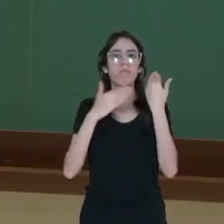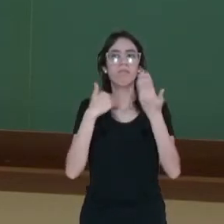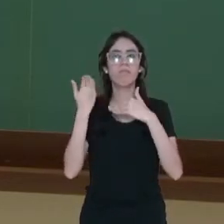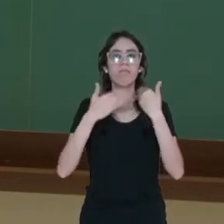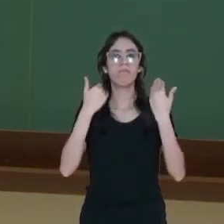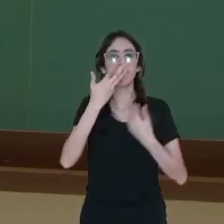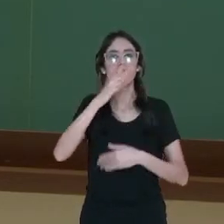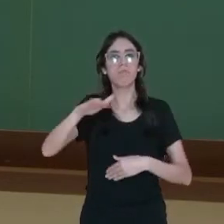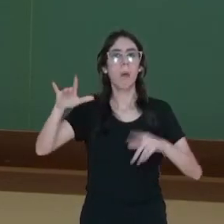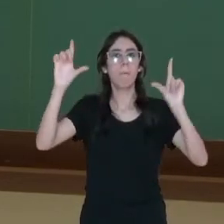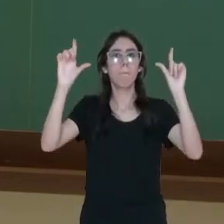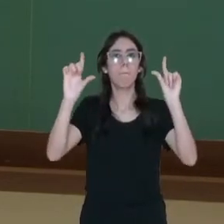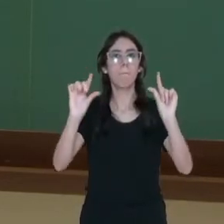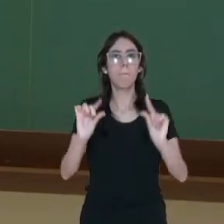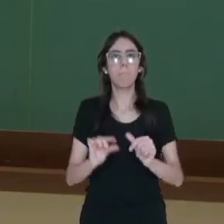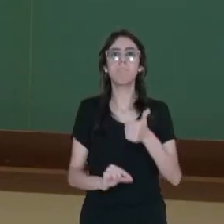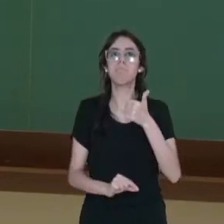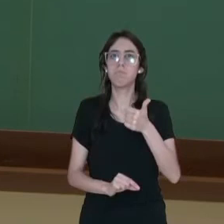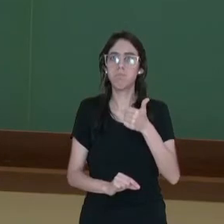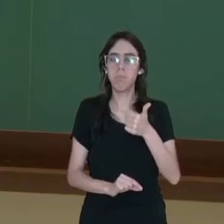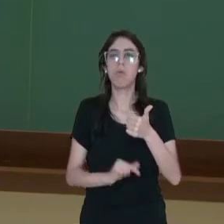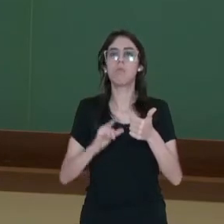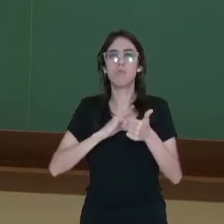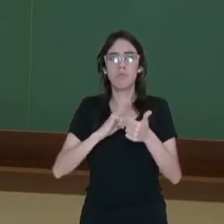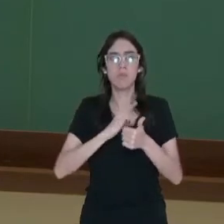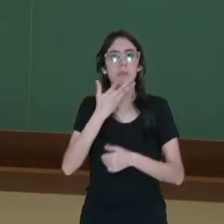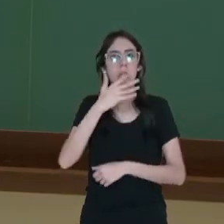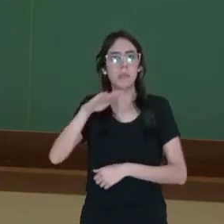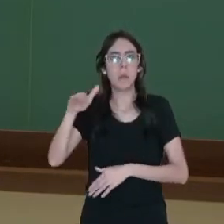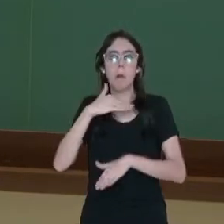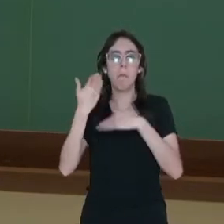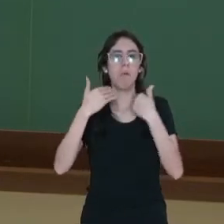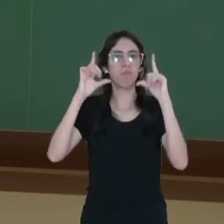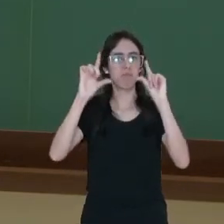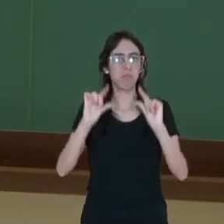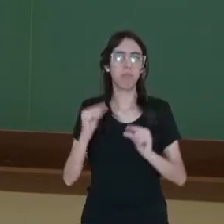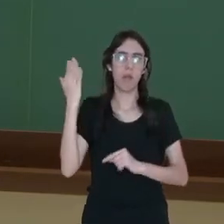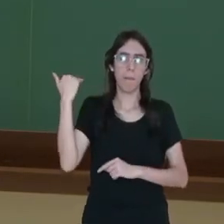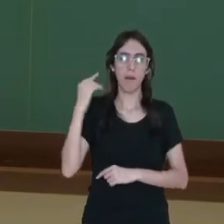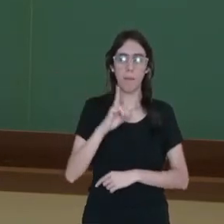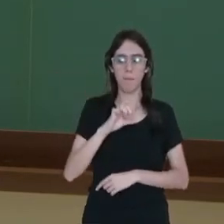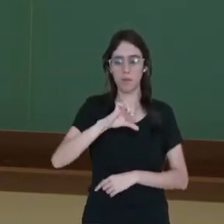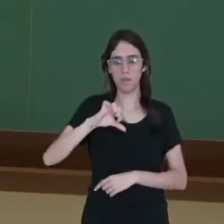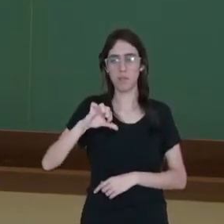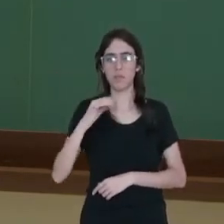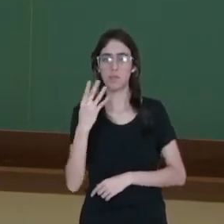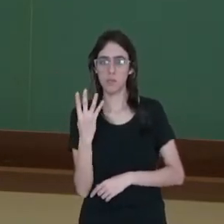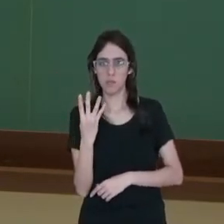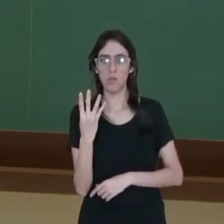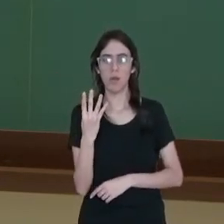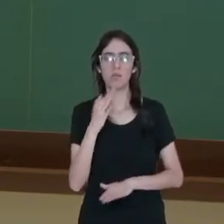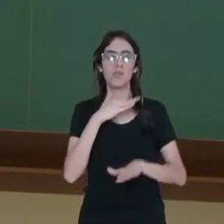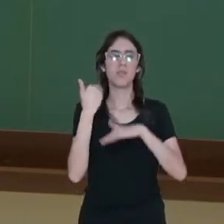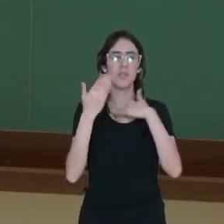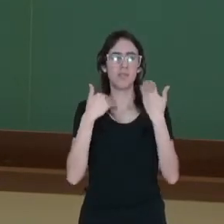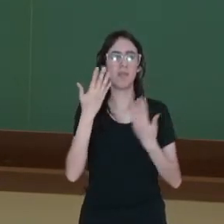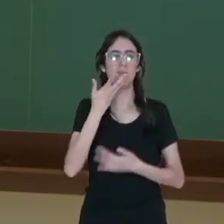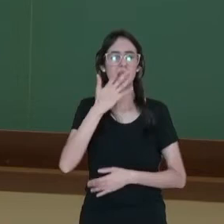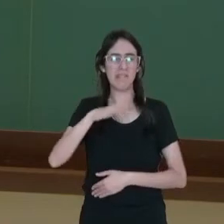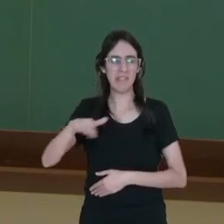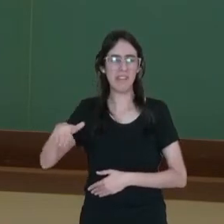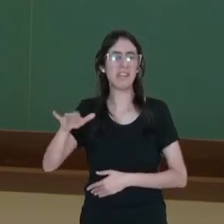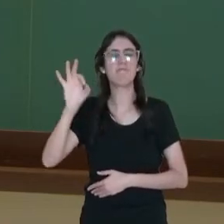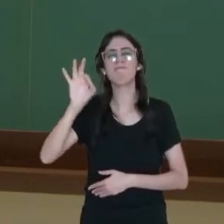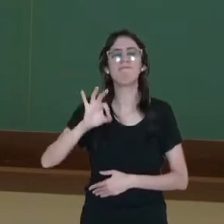mortalidade infantil. Ela caiu significativamente. Em 1994, a taxa de mortalidade